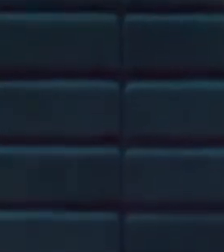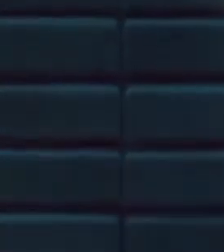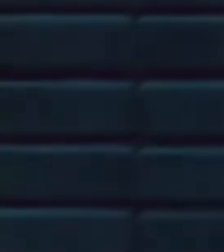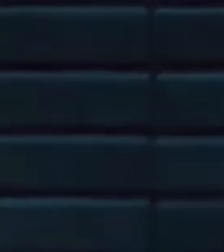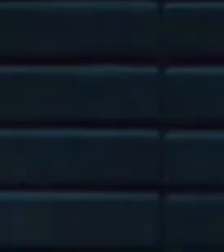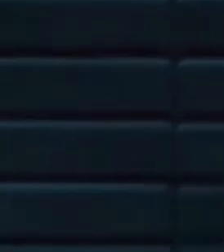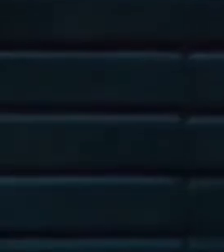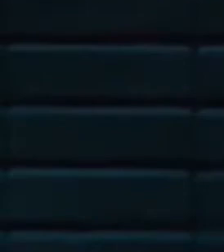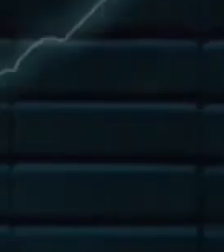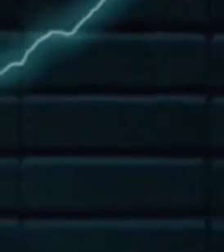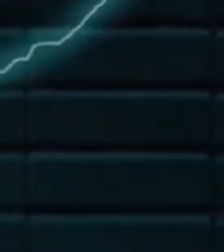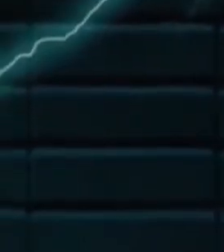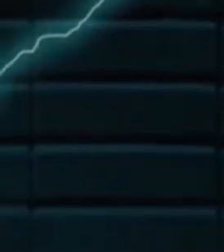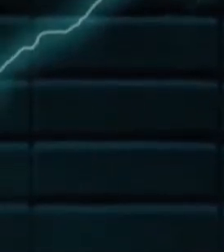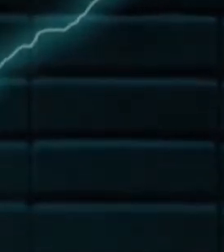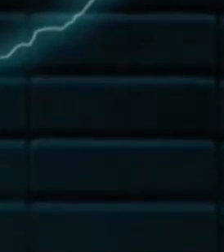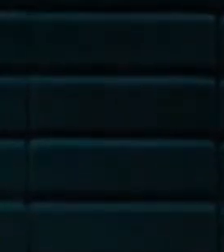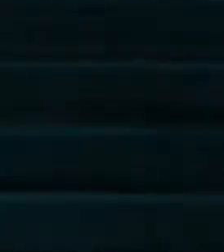Fotobiomodulação.